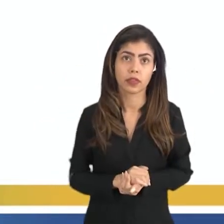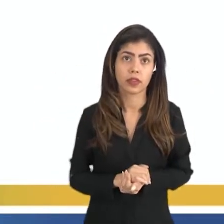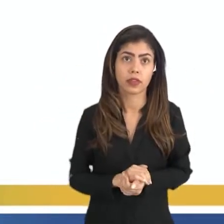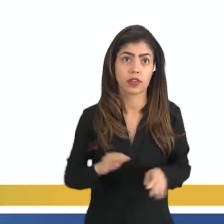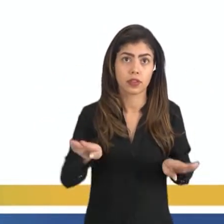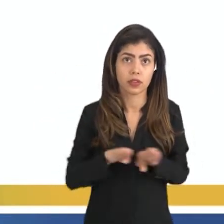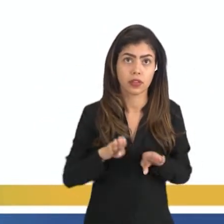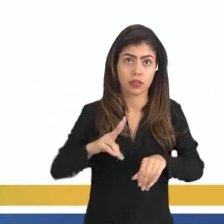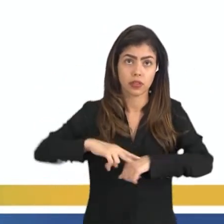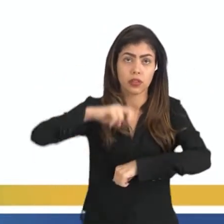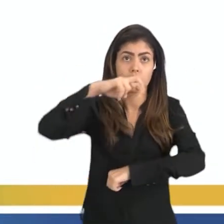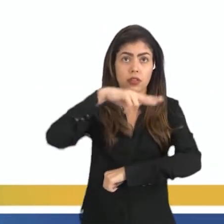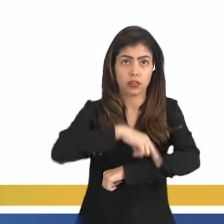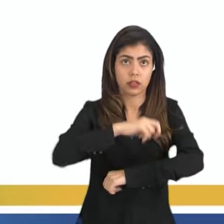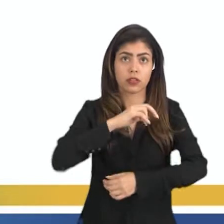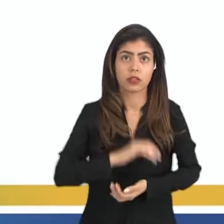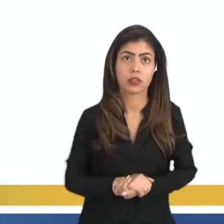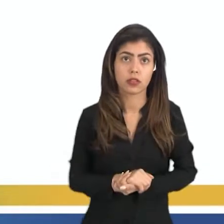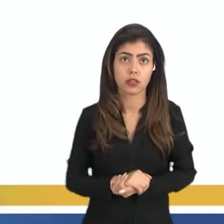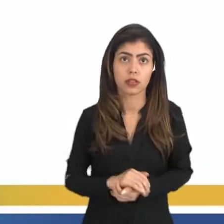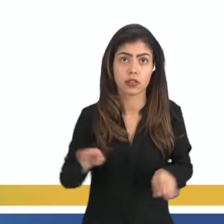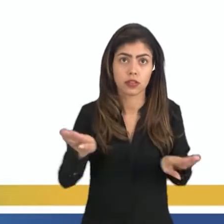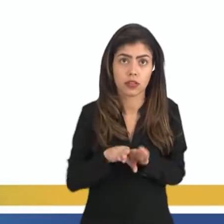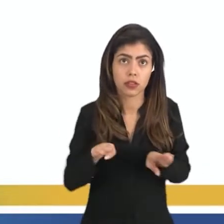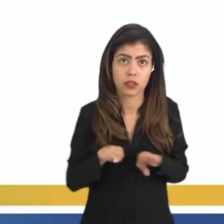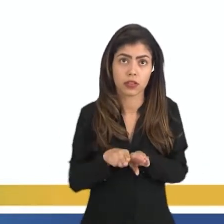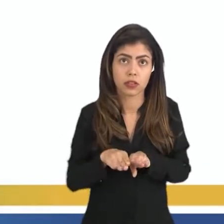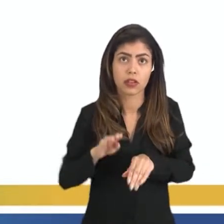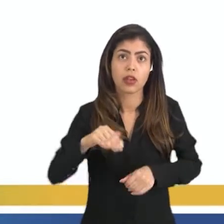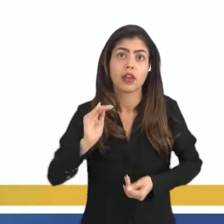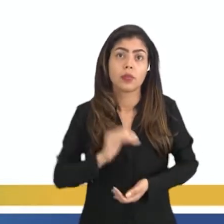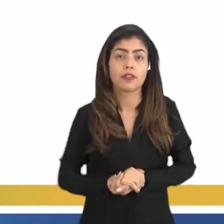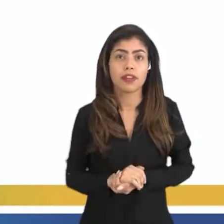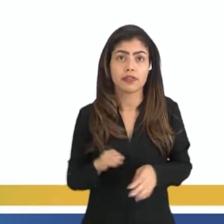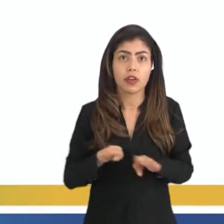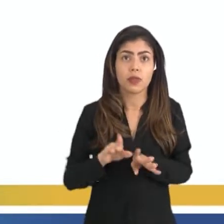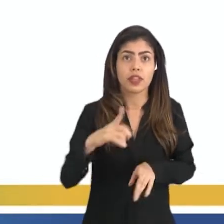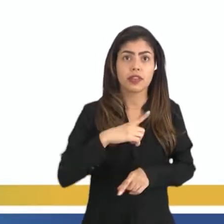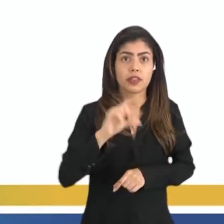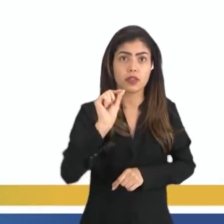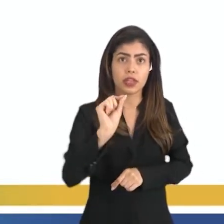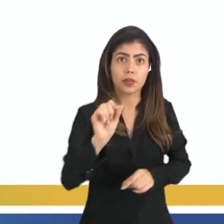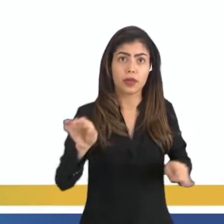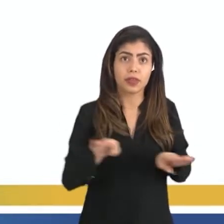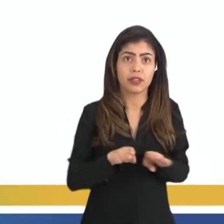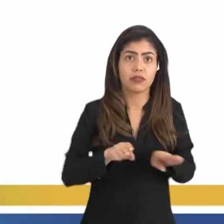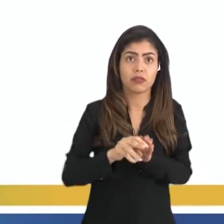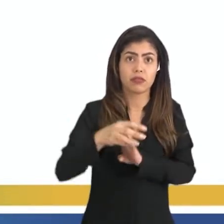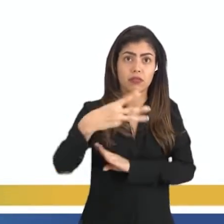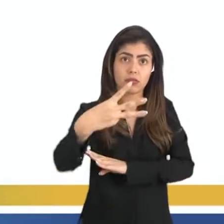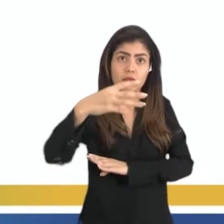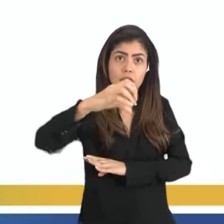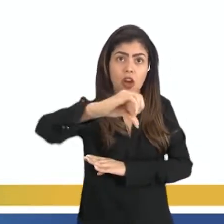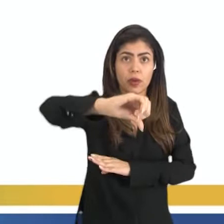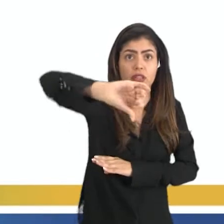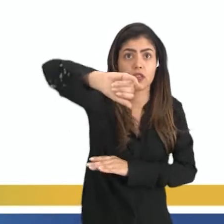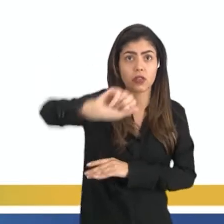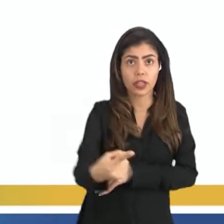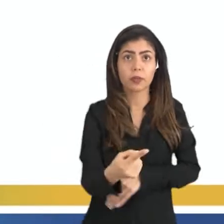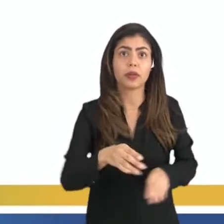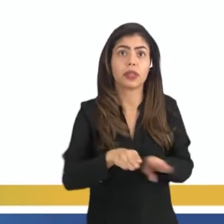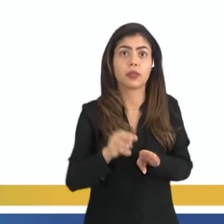Baumgartner saltou da estratosfera a uma altura de mais de 39.000 metros de